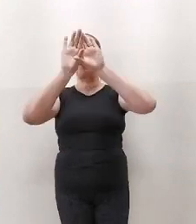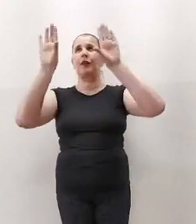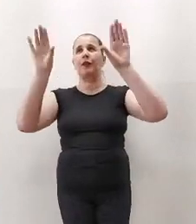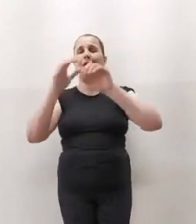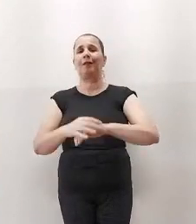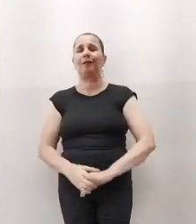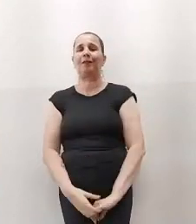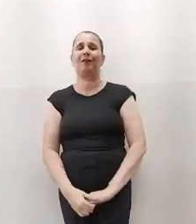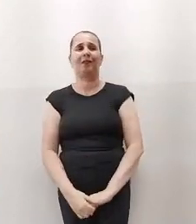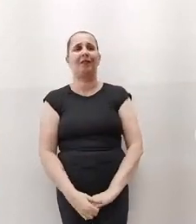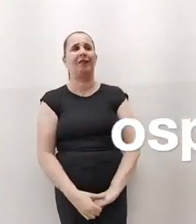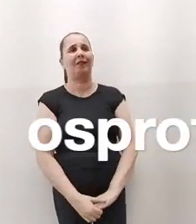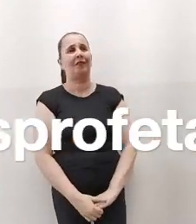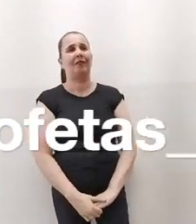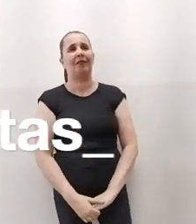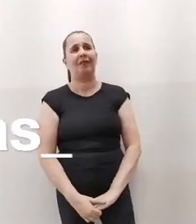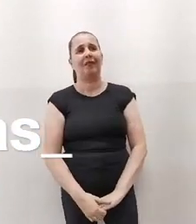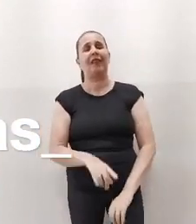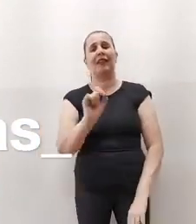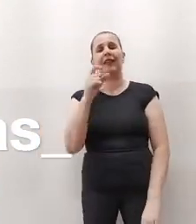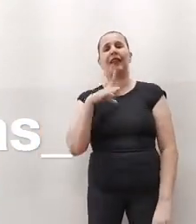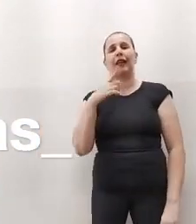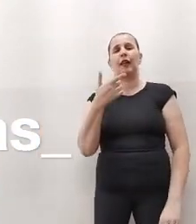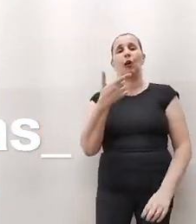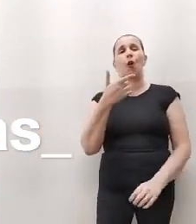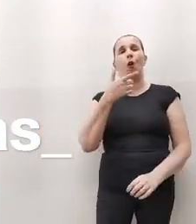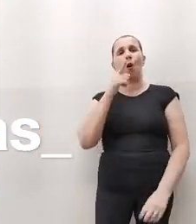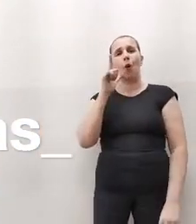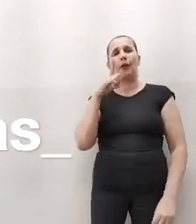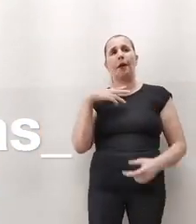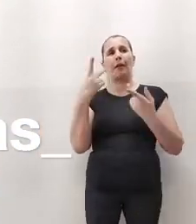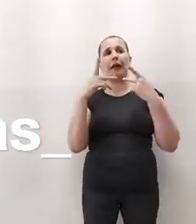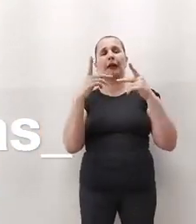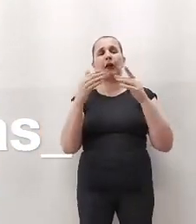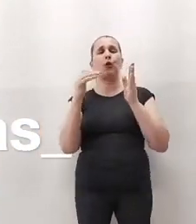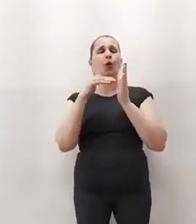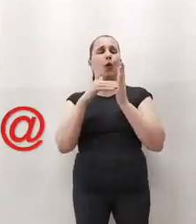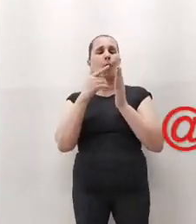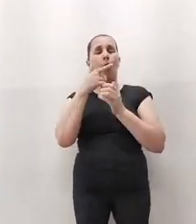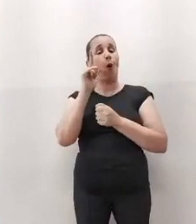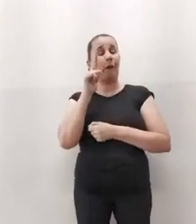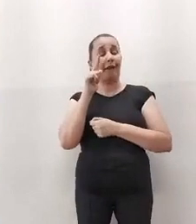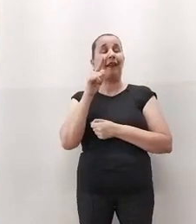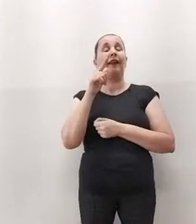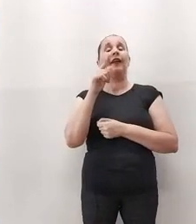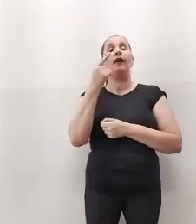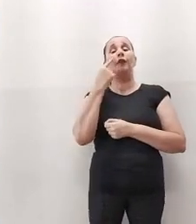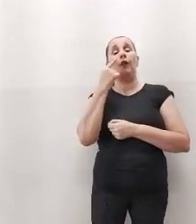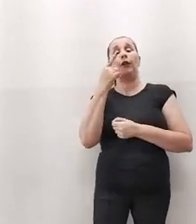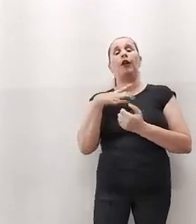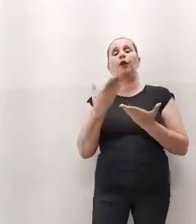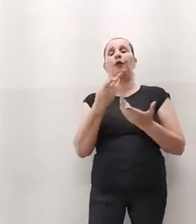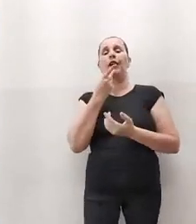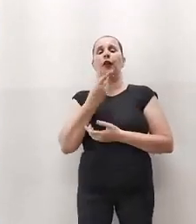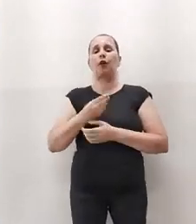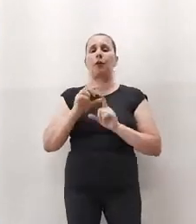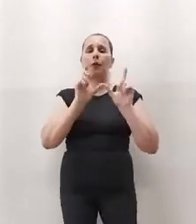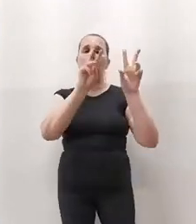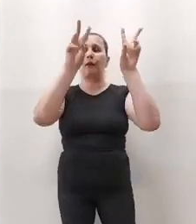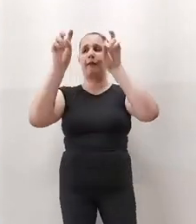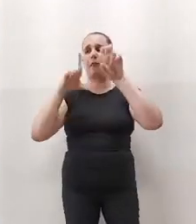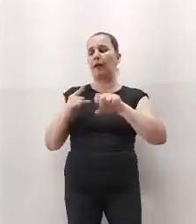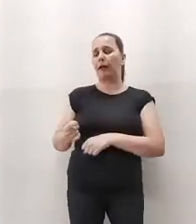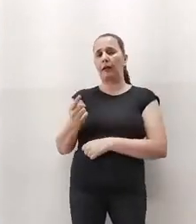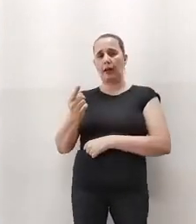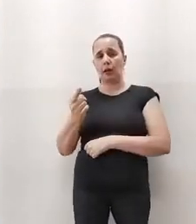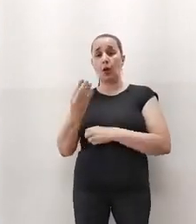celestial. Quem esteve aqui na minha última pregação, viu que eu falei sobre eternidade.